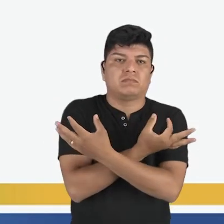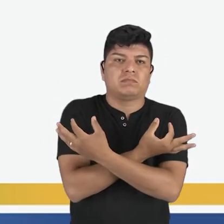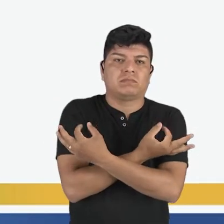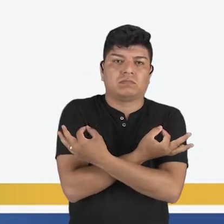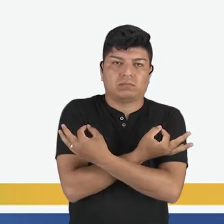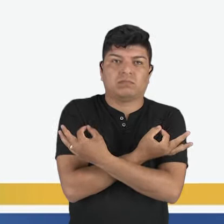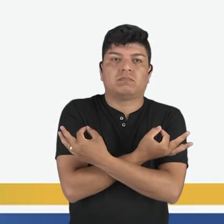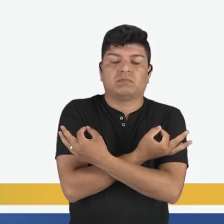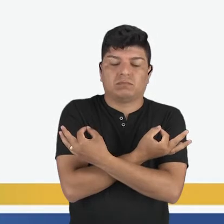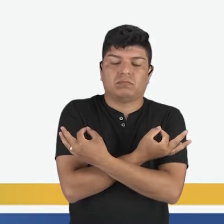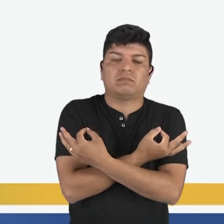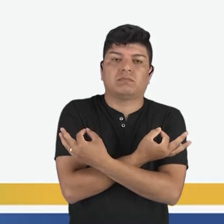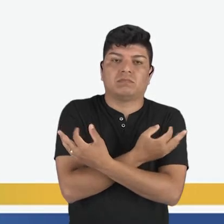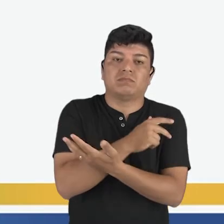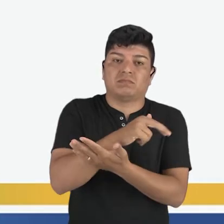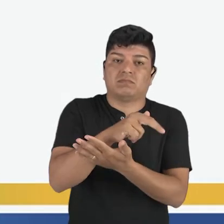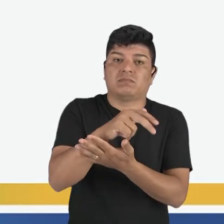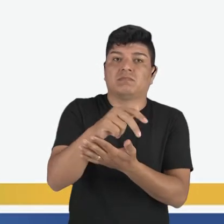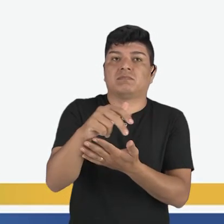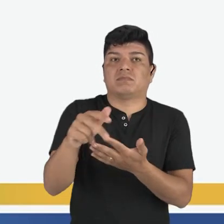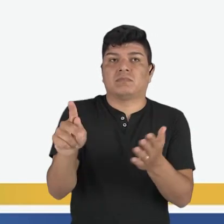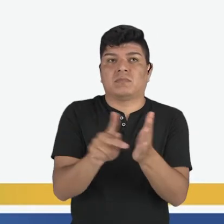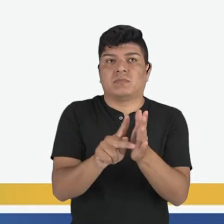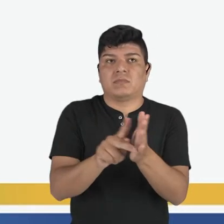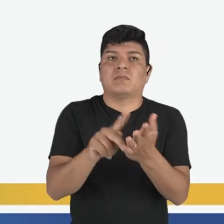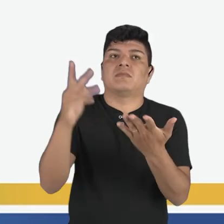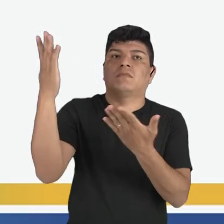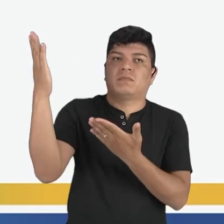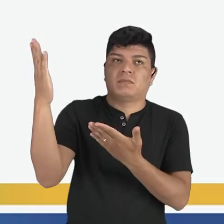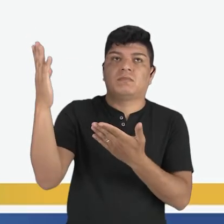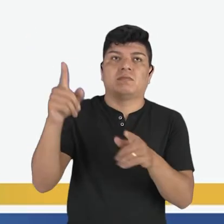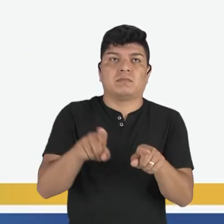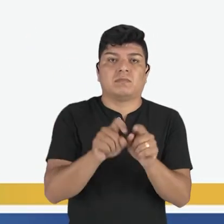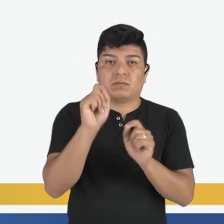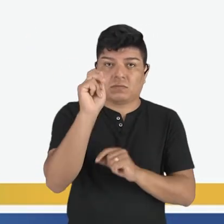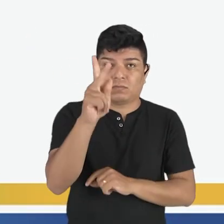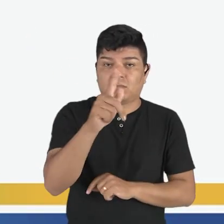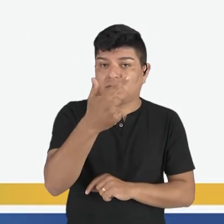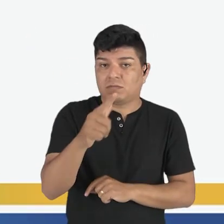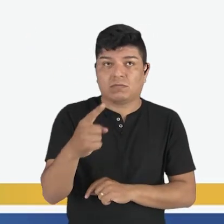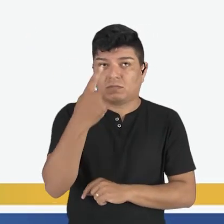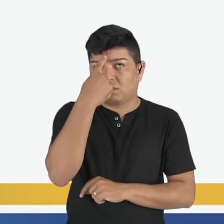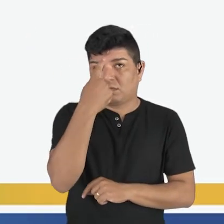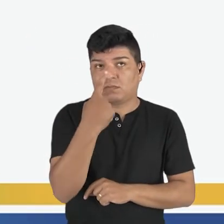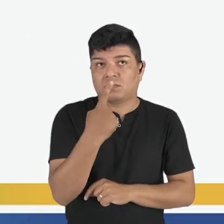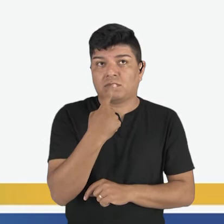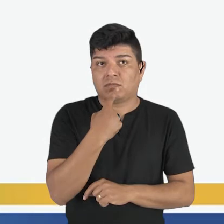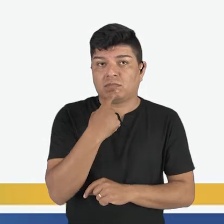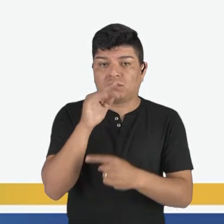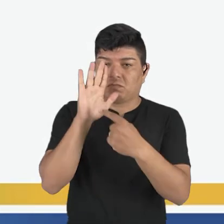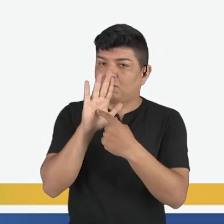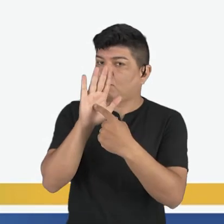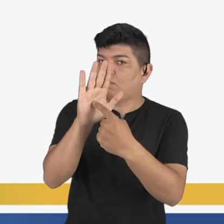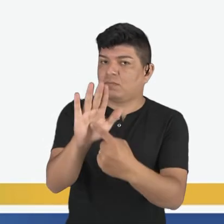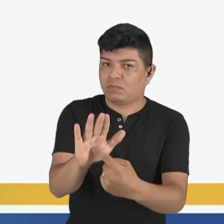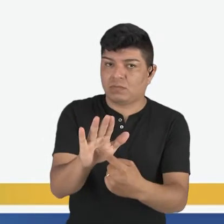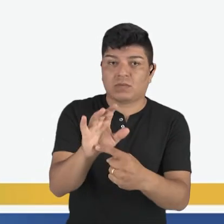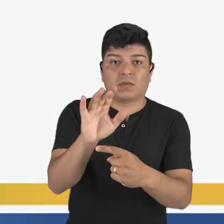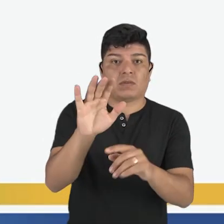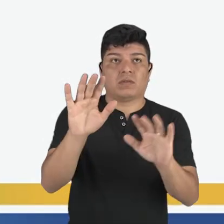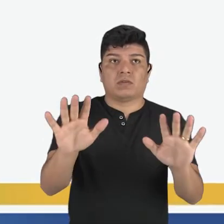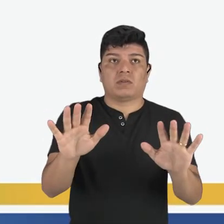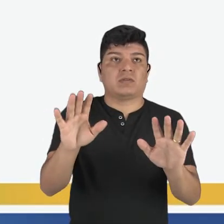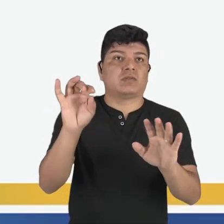no hinduísmo, no budismo, no próprio taoísmo, ok? Não há imagens, eles não representam, a não ser